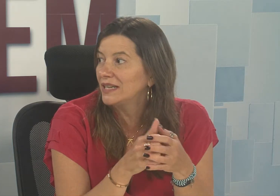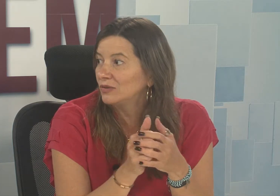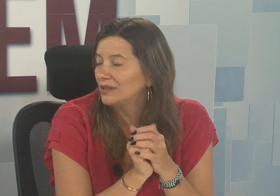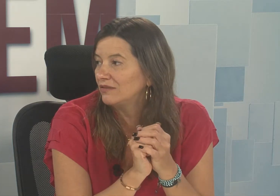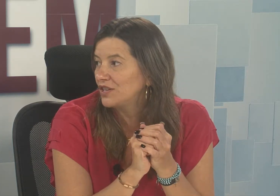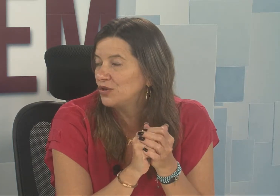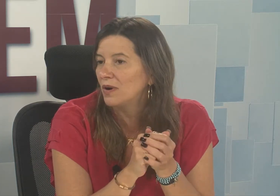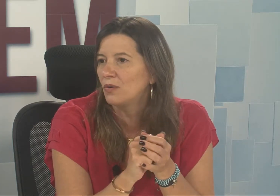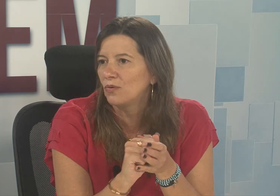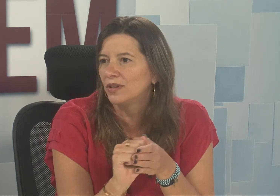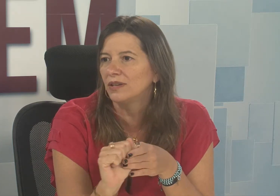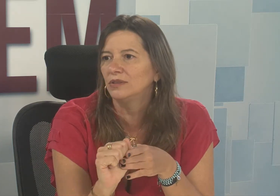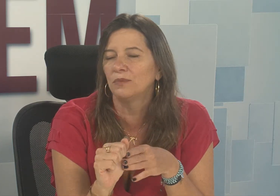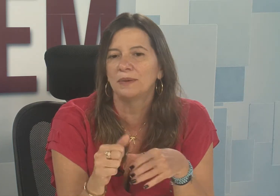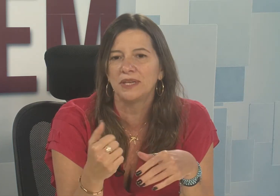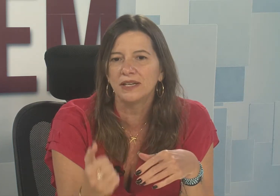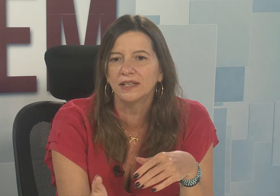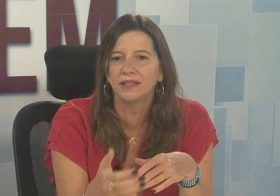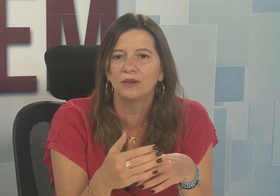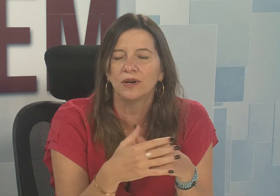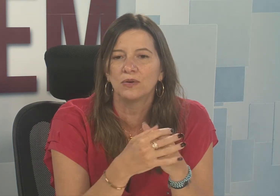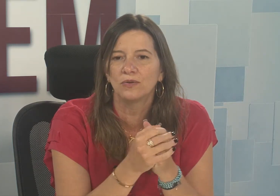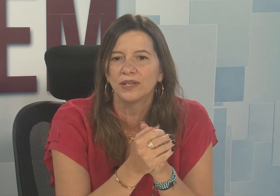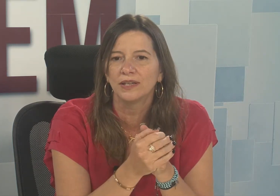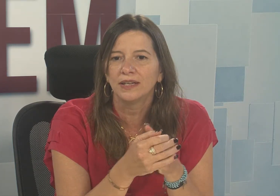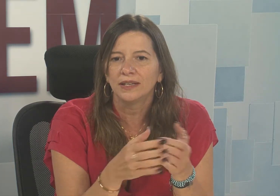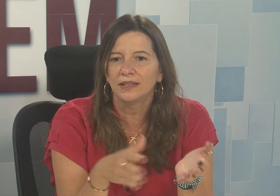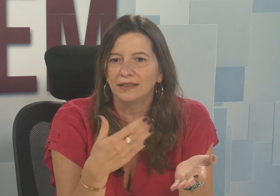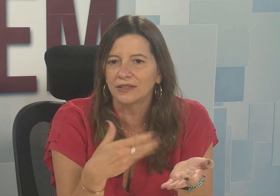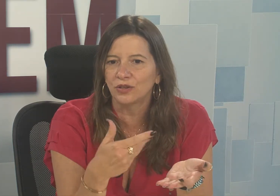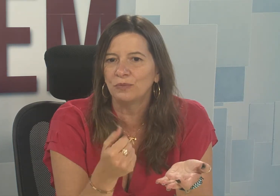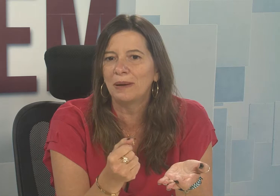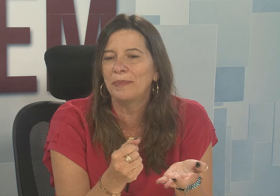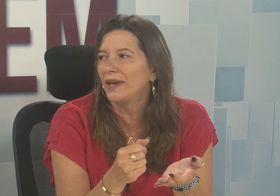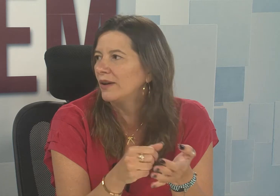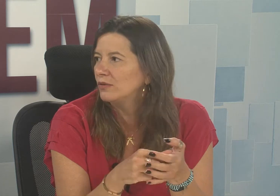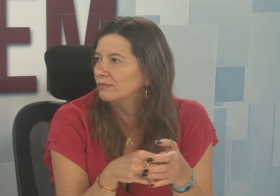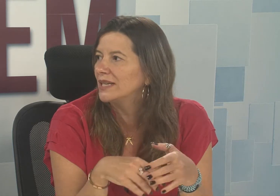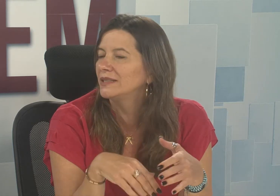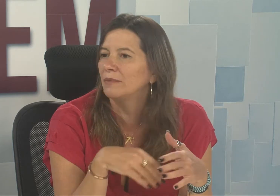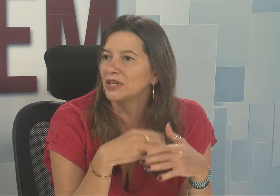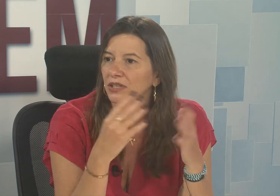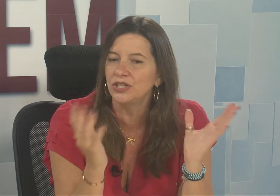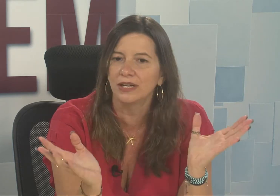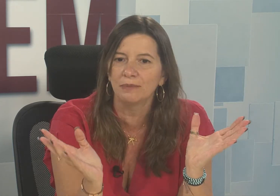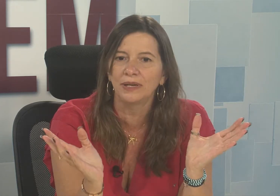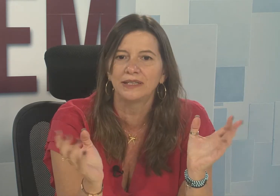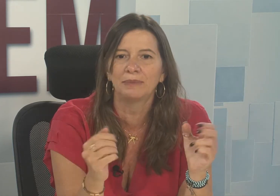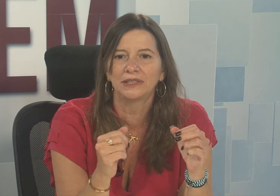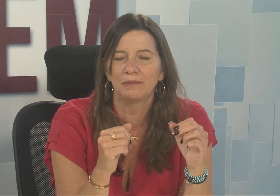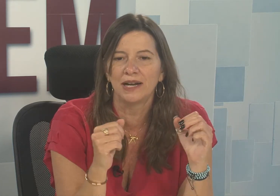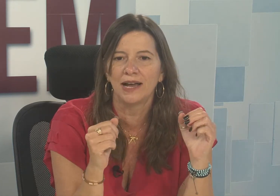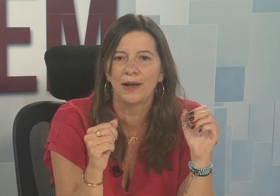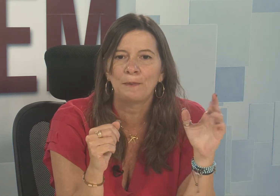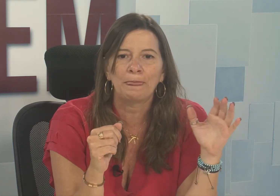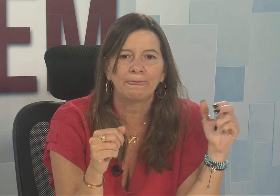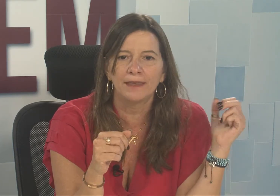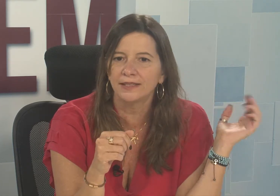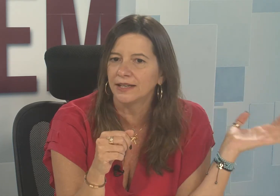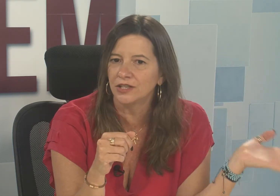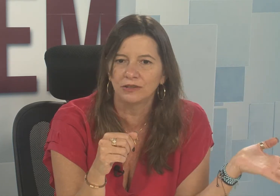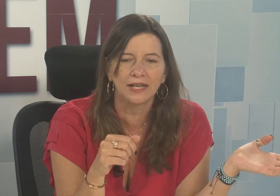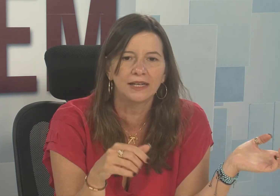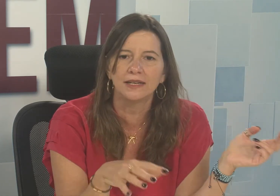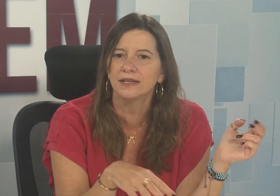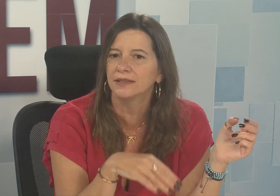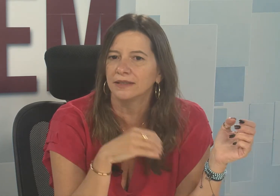em fazer isso através de uma ONG. Eu tenho uma amiga que tem uma ONG que está só no papel, mas que é bastante ampla, dá para trabalhar desde